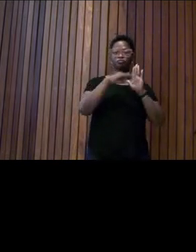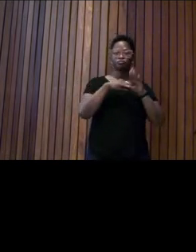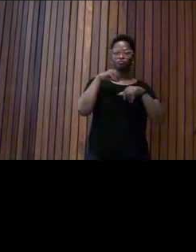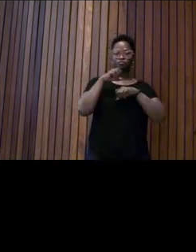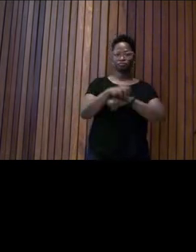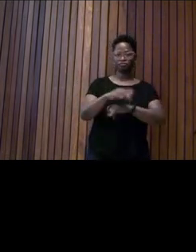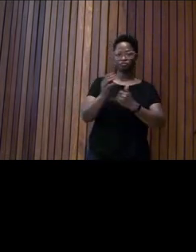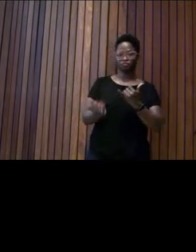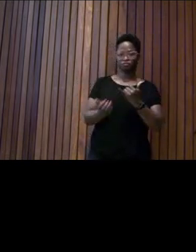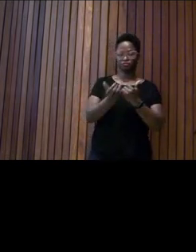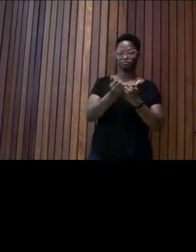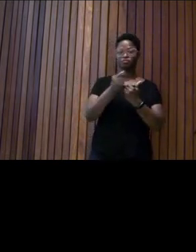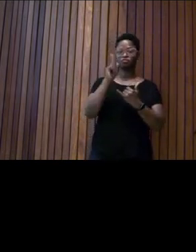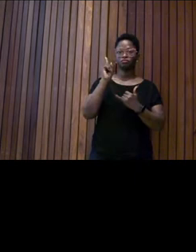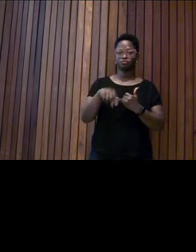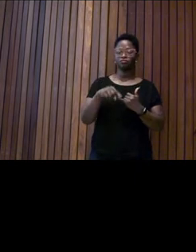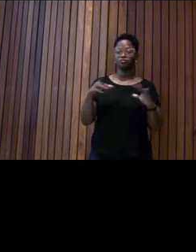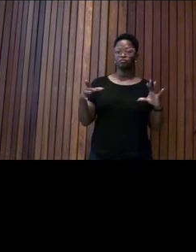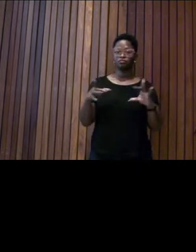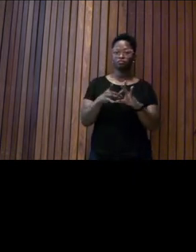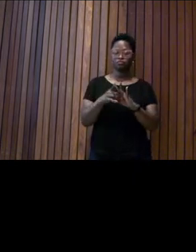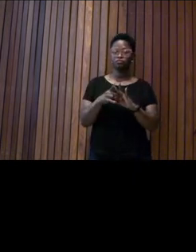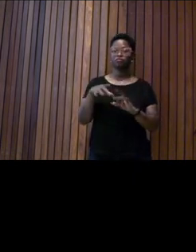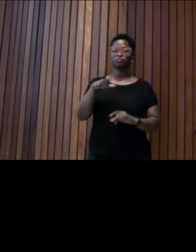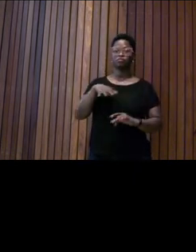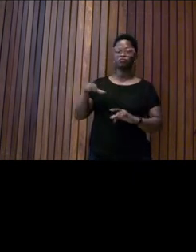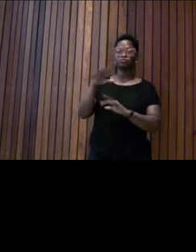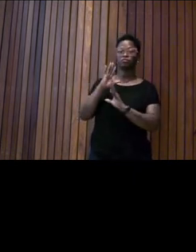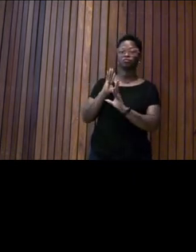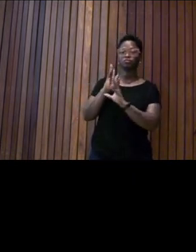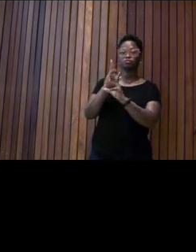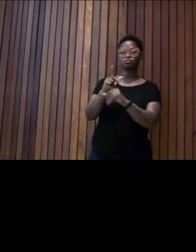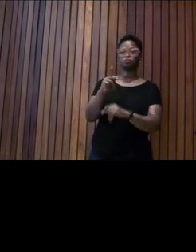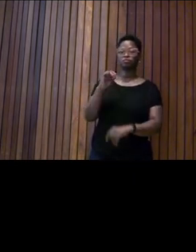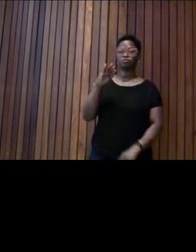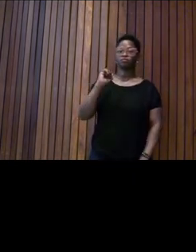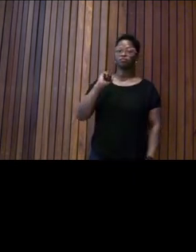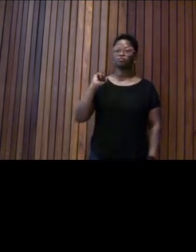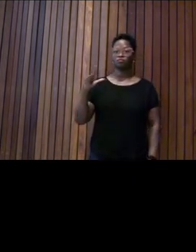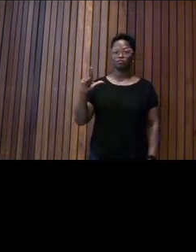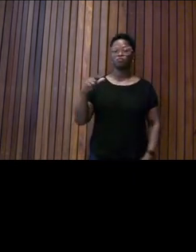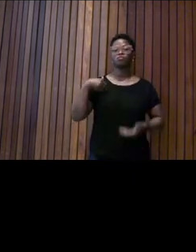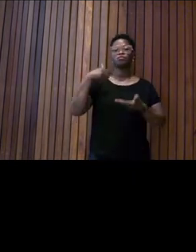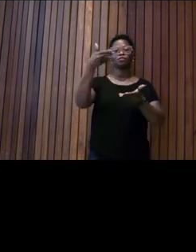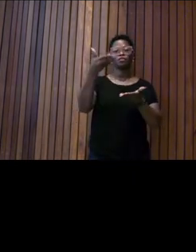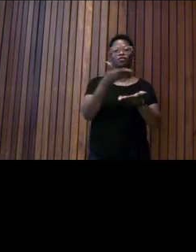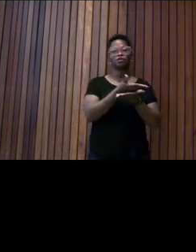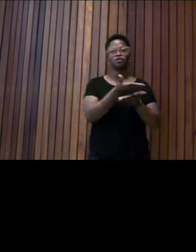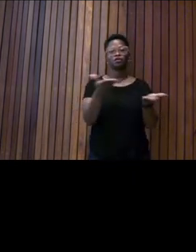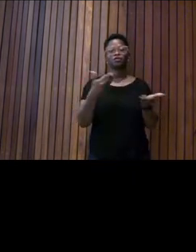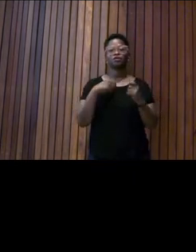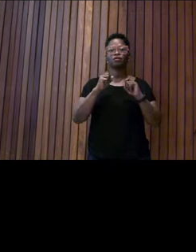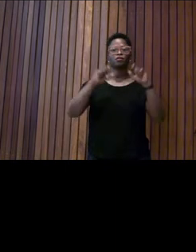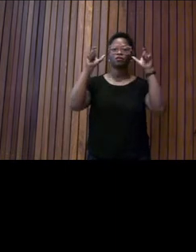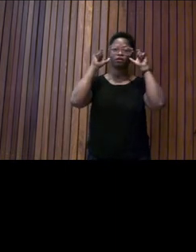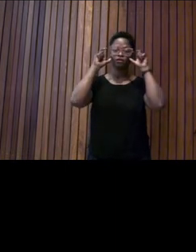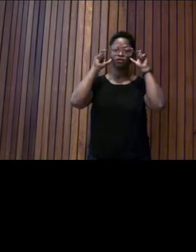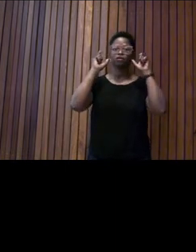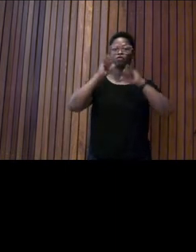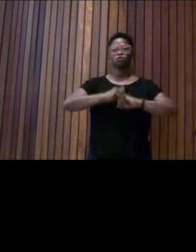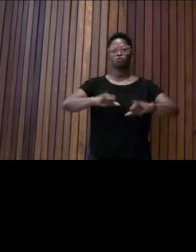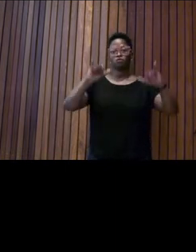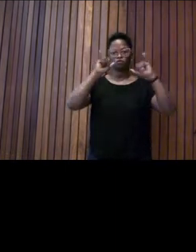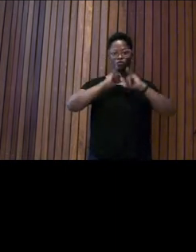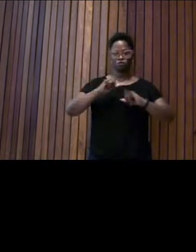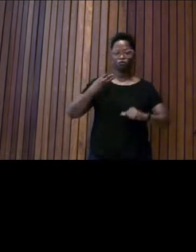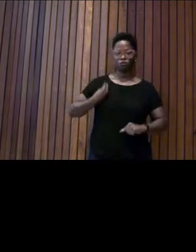Educação Patrimonial da Casa, vinculado à obra de restauração do Pombal. E convidamos vocês a ficarem atentos às